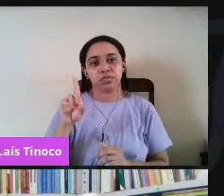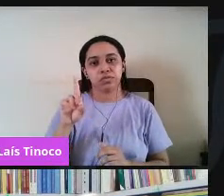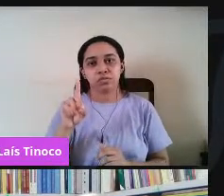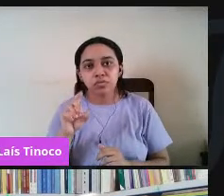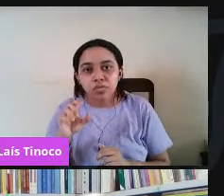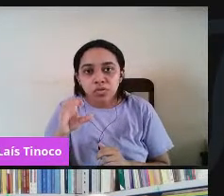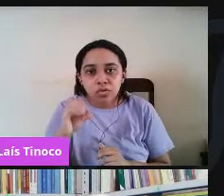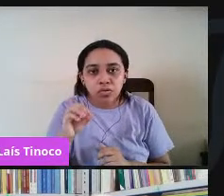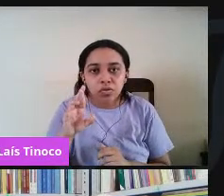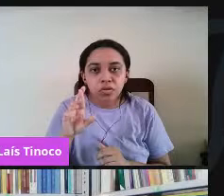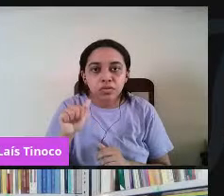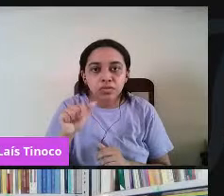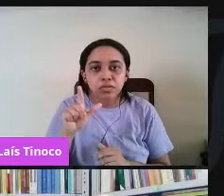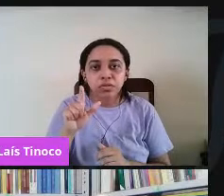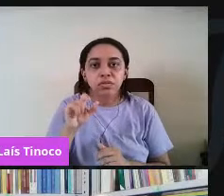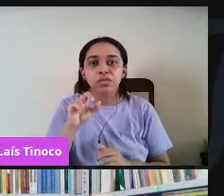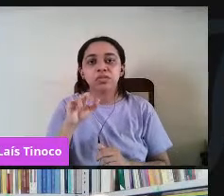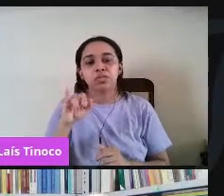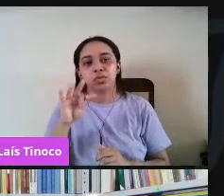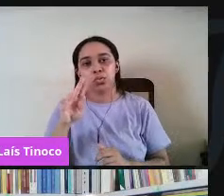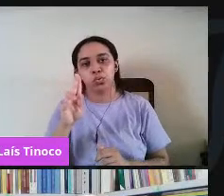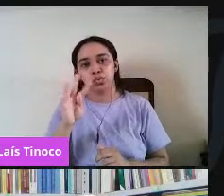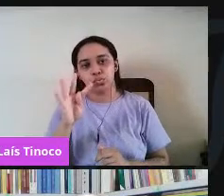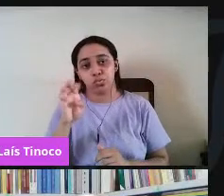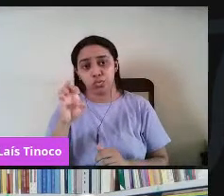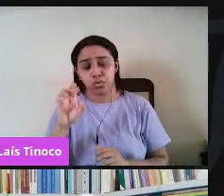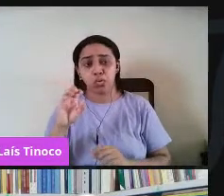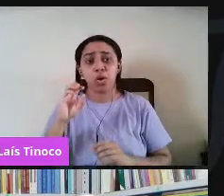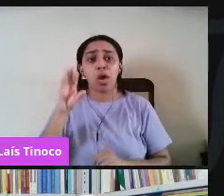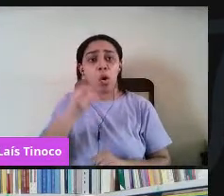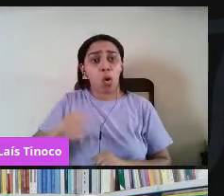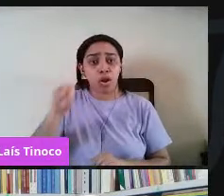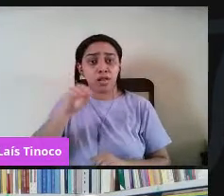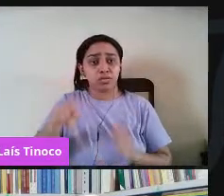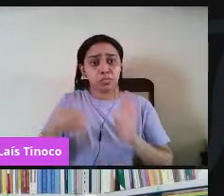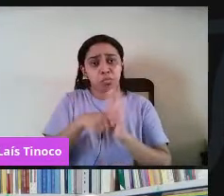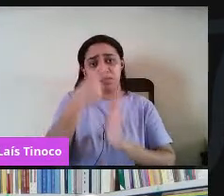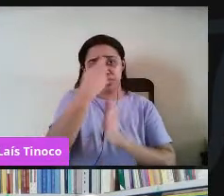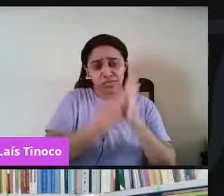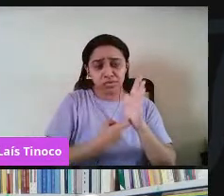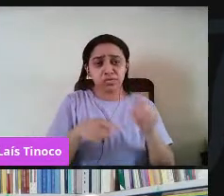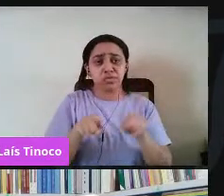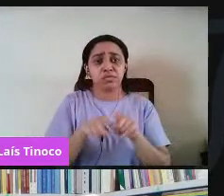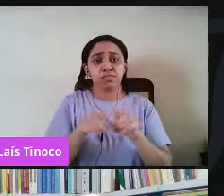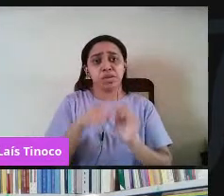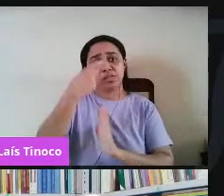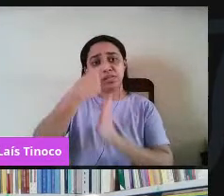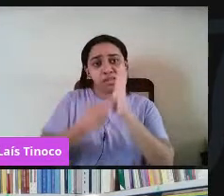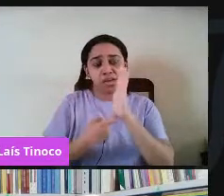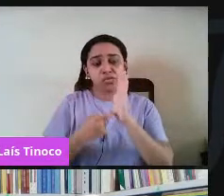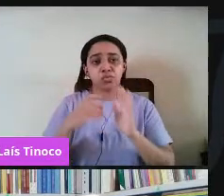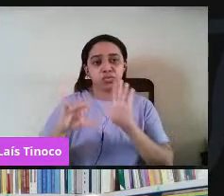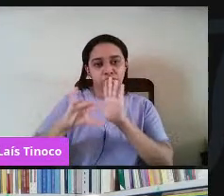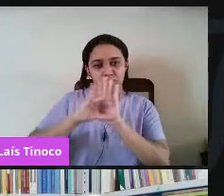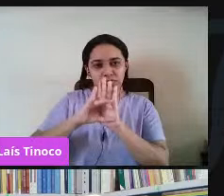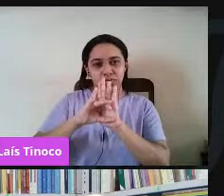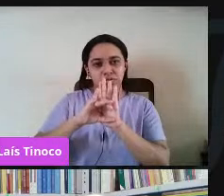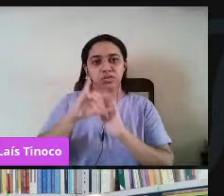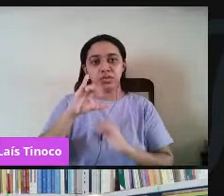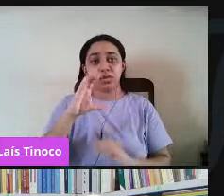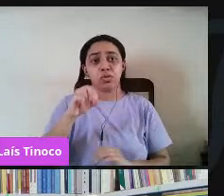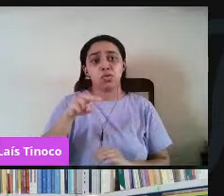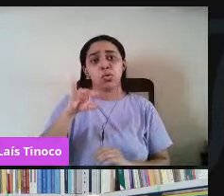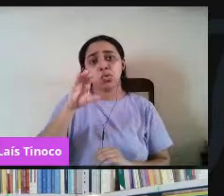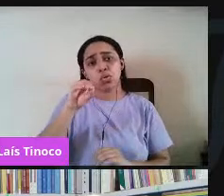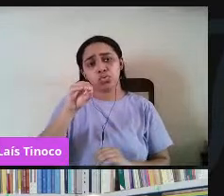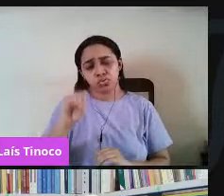escritos, ou seja, a oralização de textos. E também os textos icônicos. Aqui a gente usa mais a questão